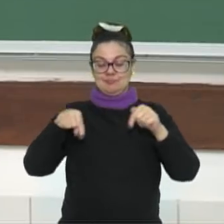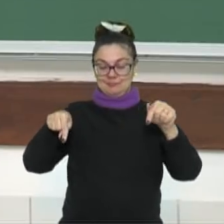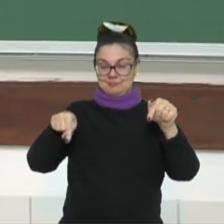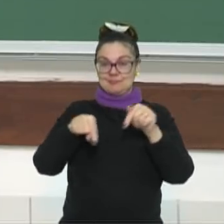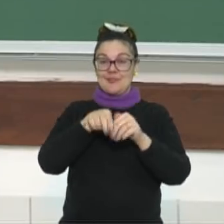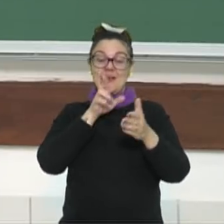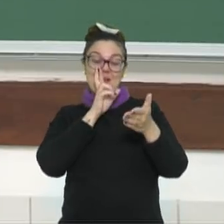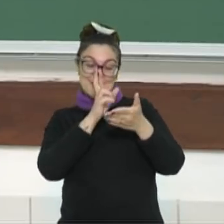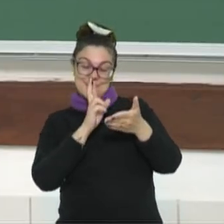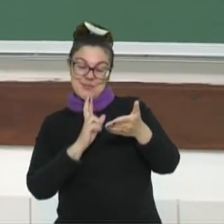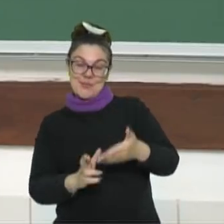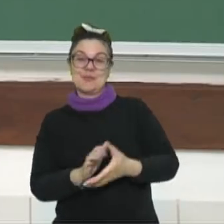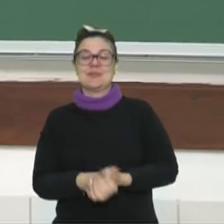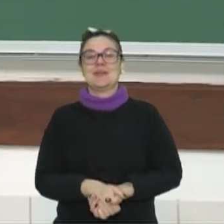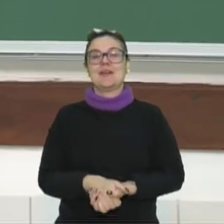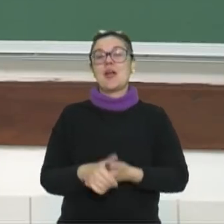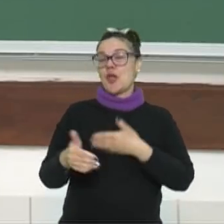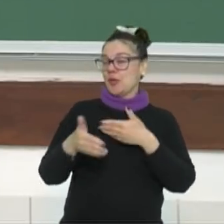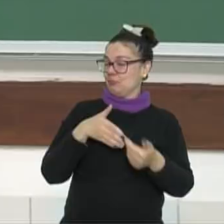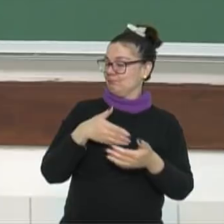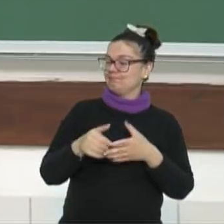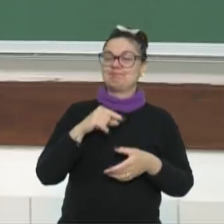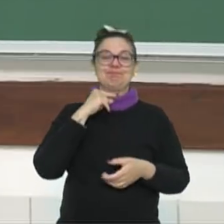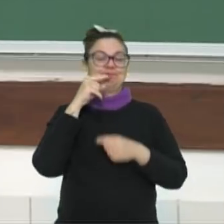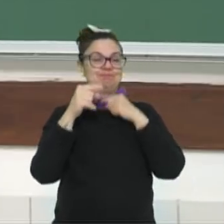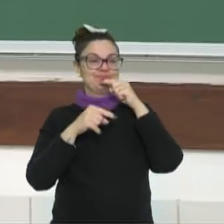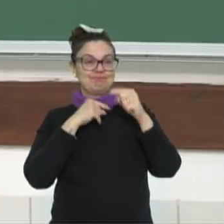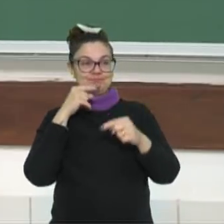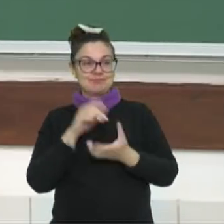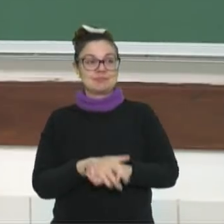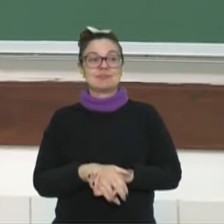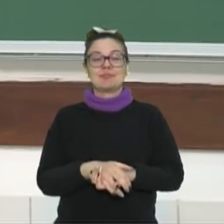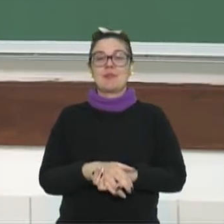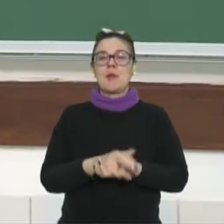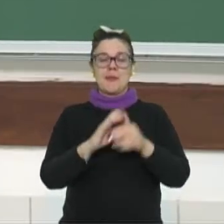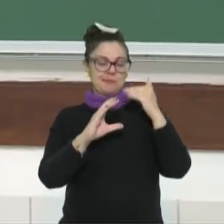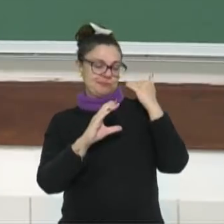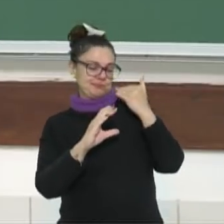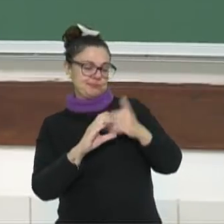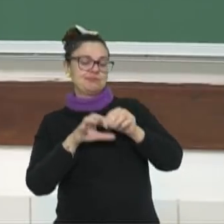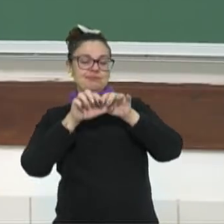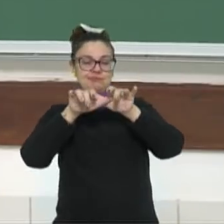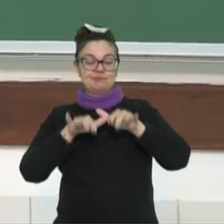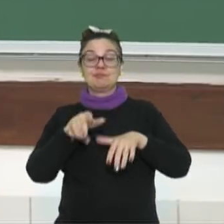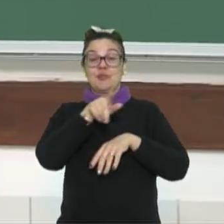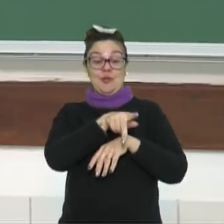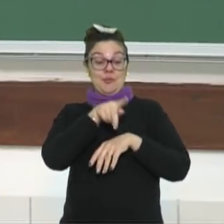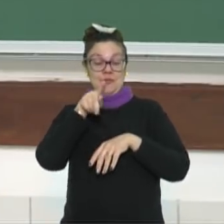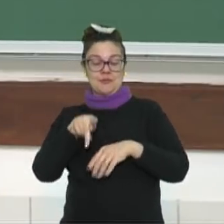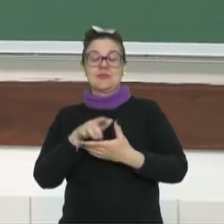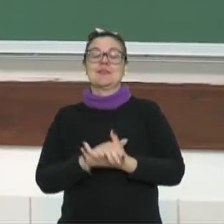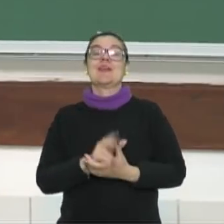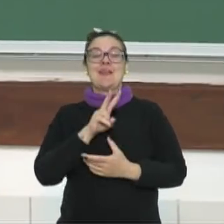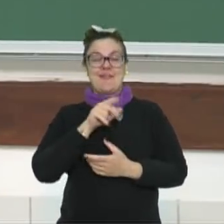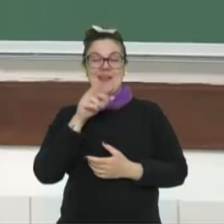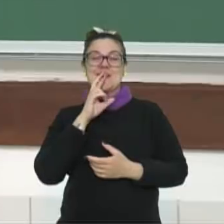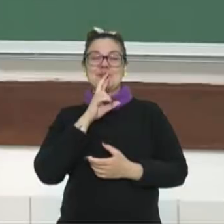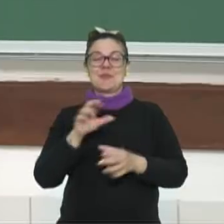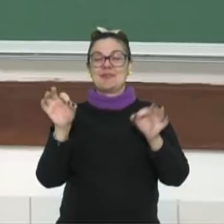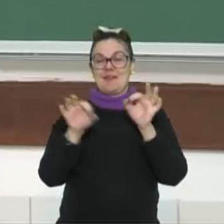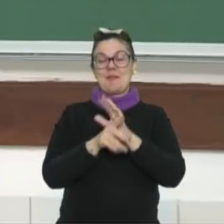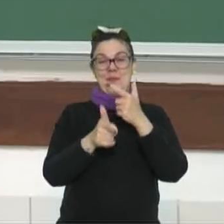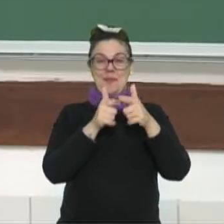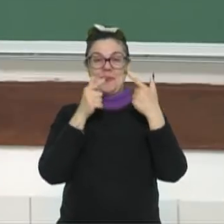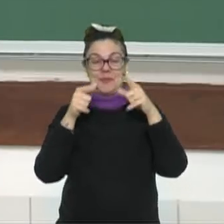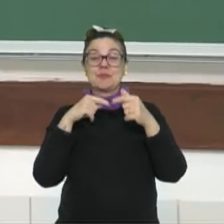responder as questões. Qualquer dúvida que você tiver, mande um e-mail para o seu professor, mande uma mensaginha para ele que ele com certeza vai sanar suas